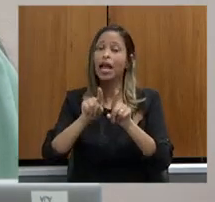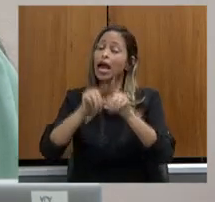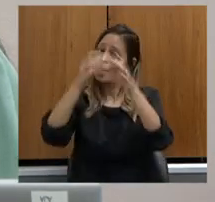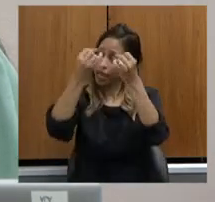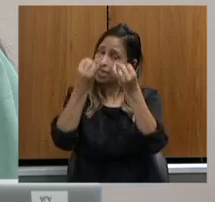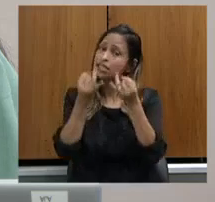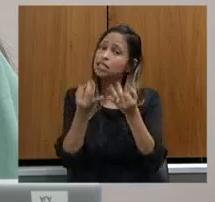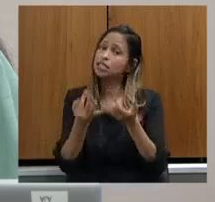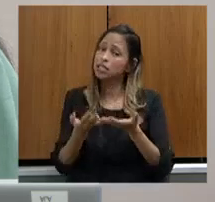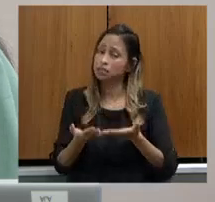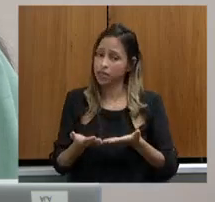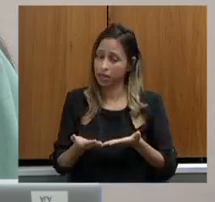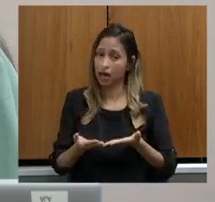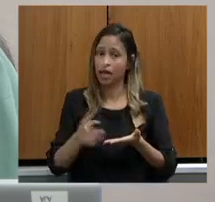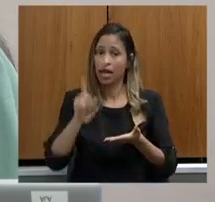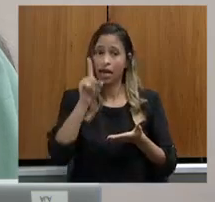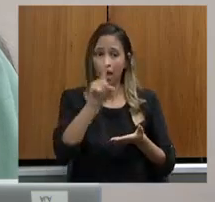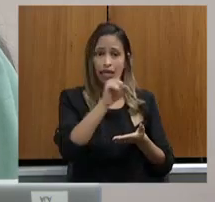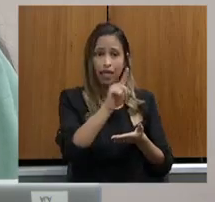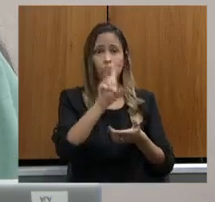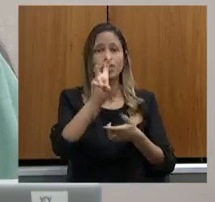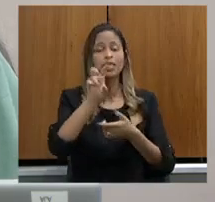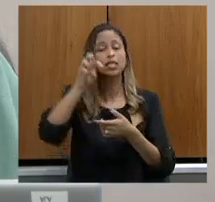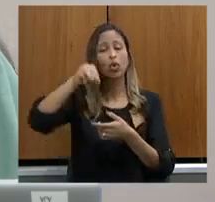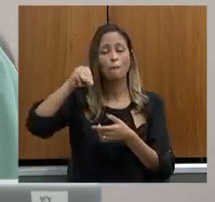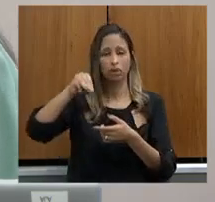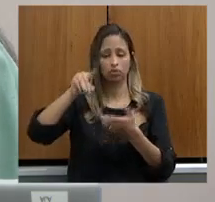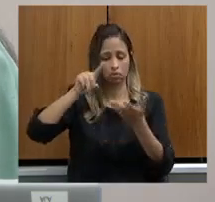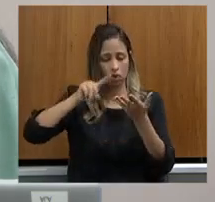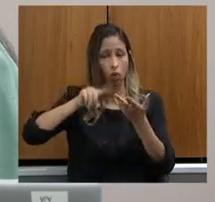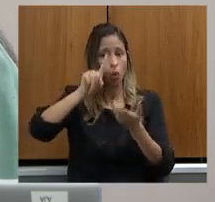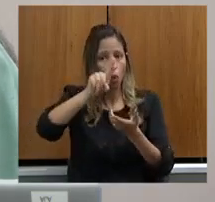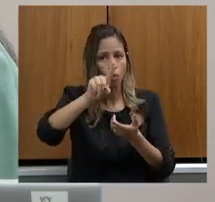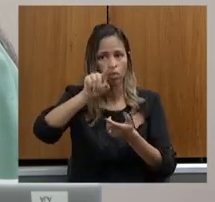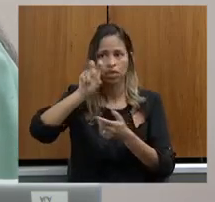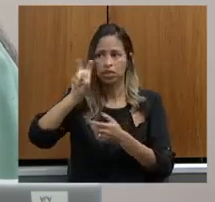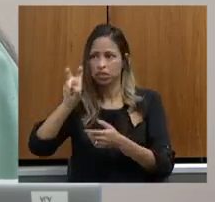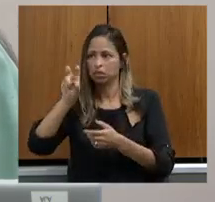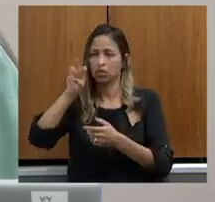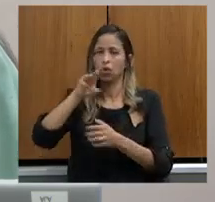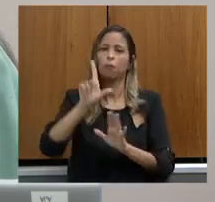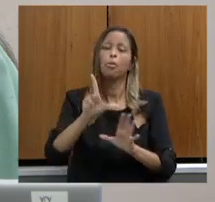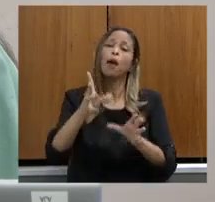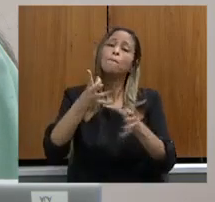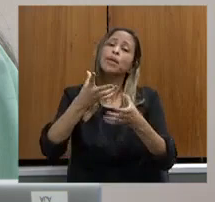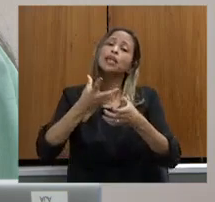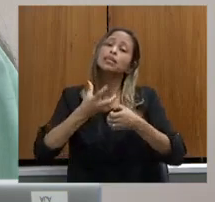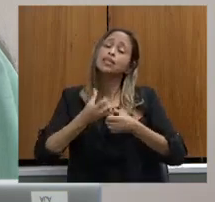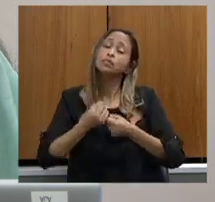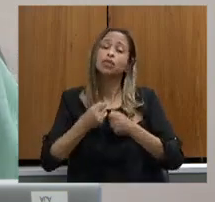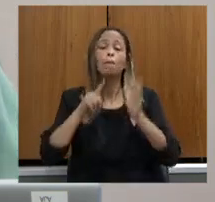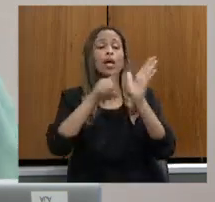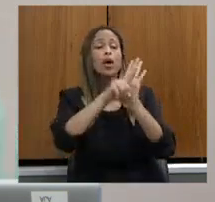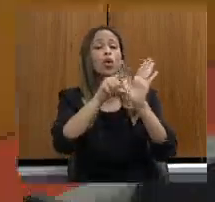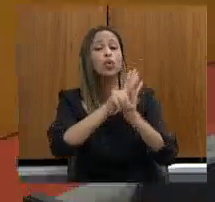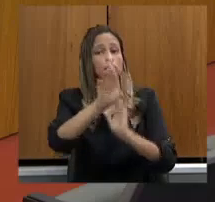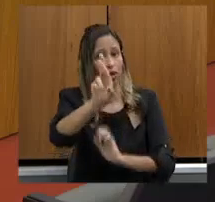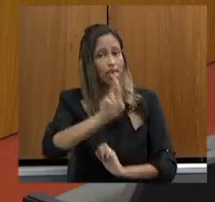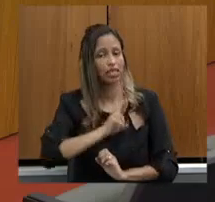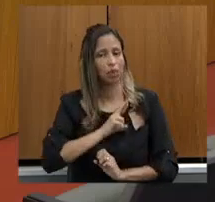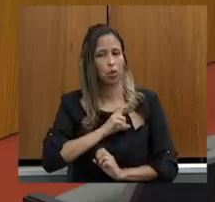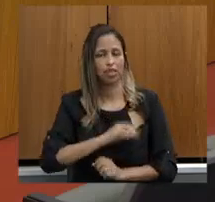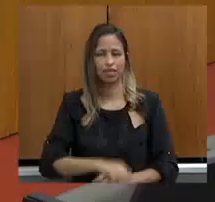esclarecimentos então cada um terá cinco minutos para te atender aí nos seus questionamentos